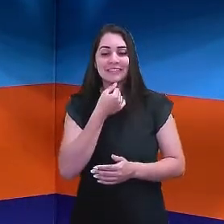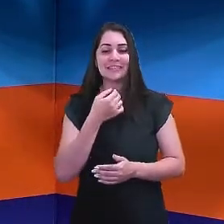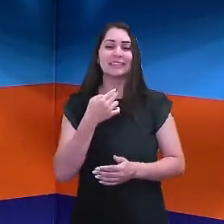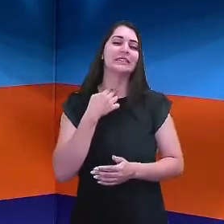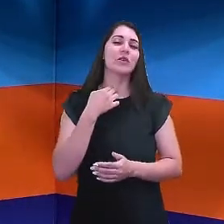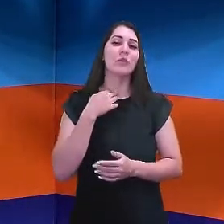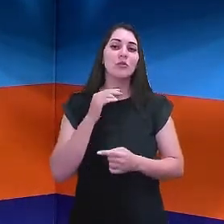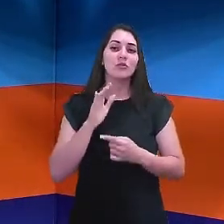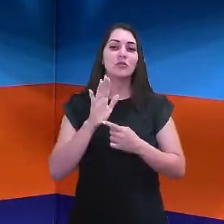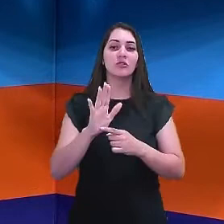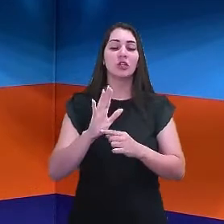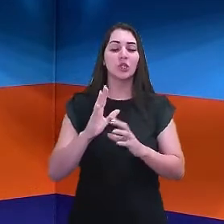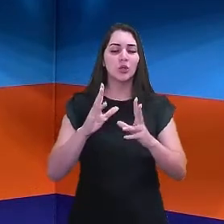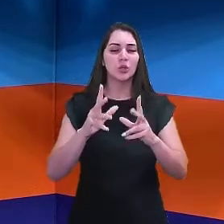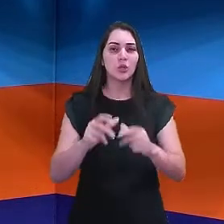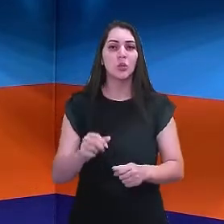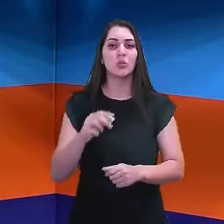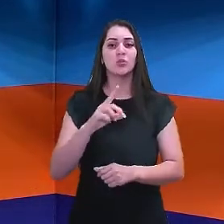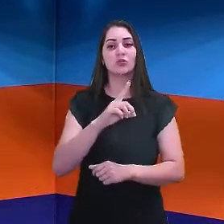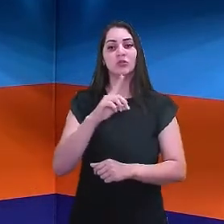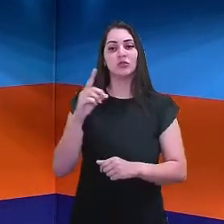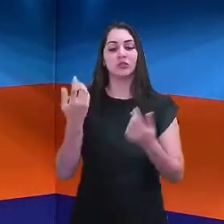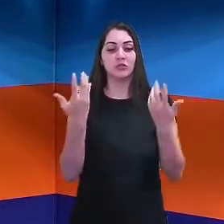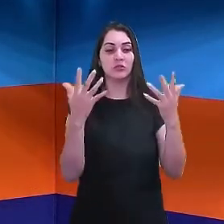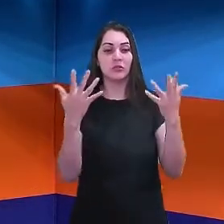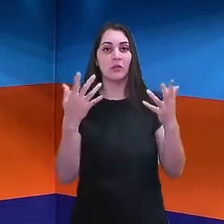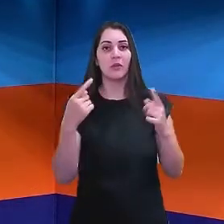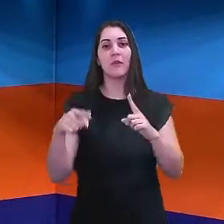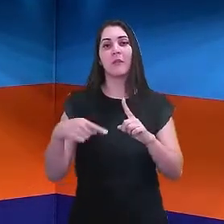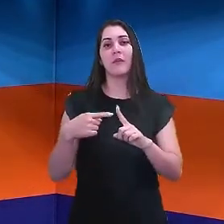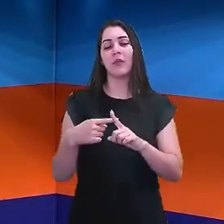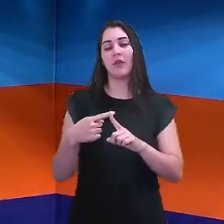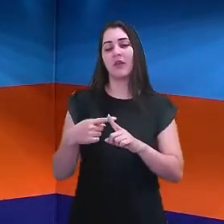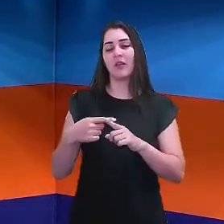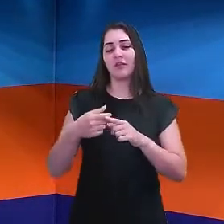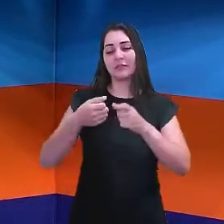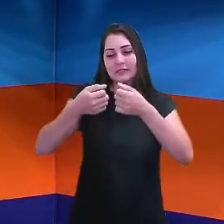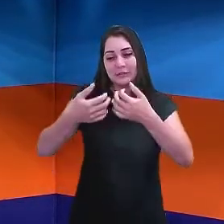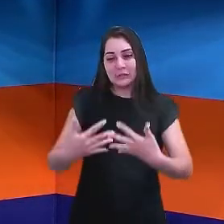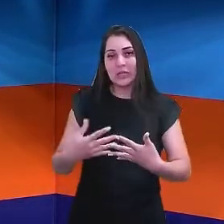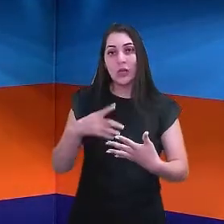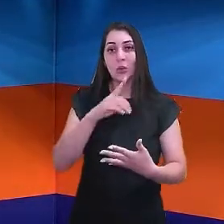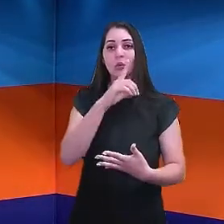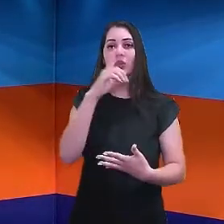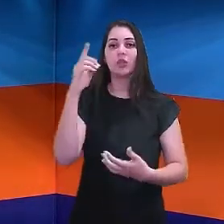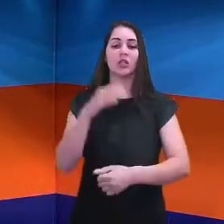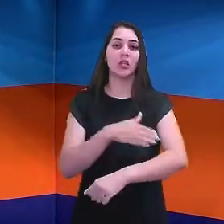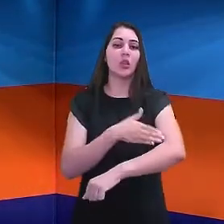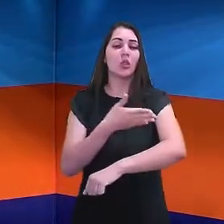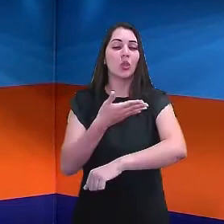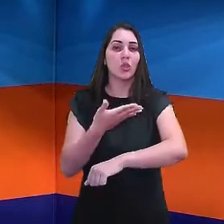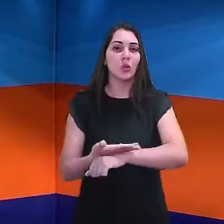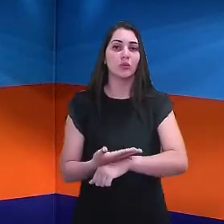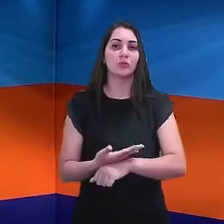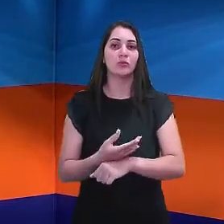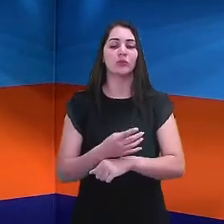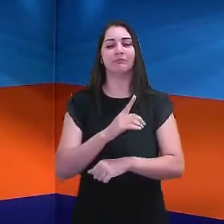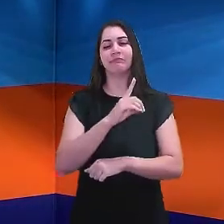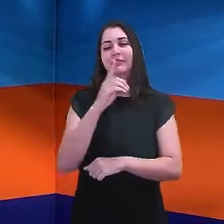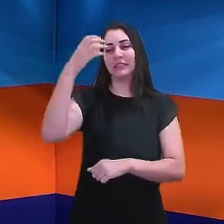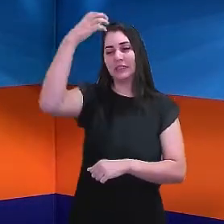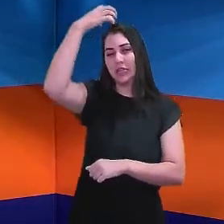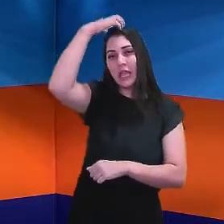todas as datas festivas que nós temos, porque ia passar o dia aqui falando, viu? Porque imagina, dia de Reis, Carnaval, São